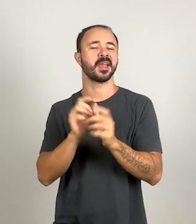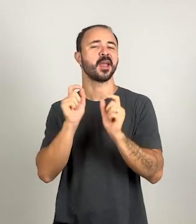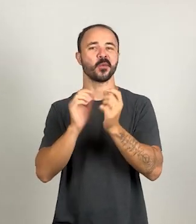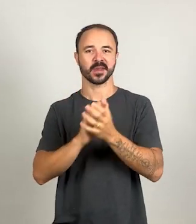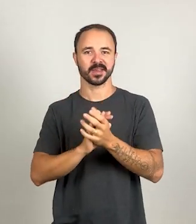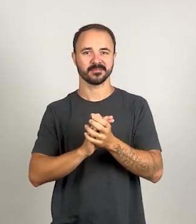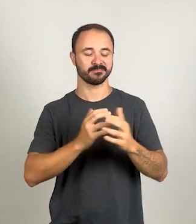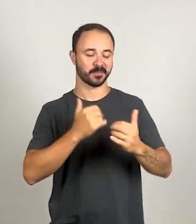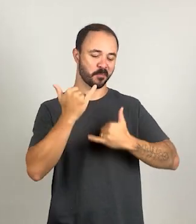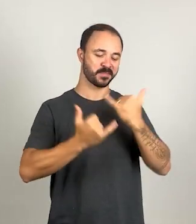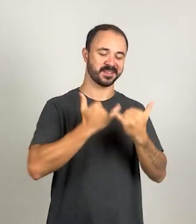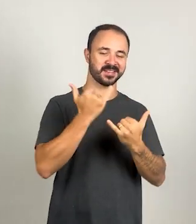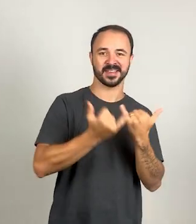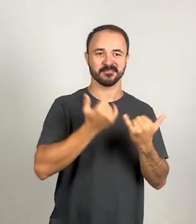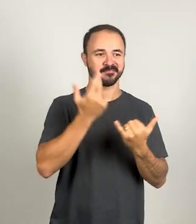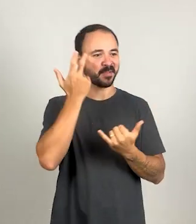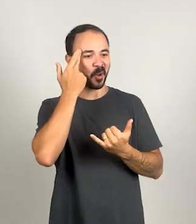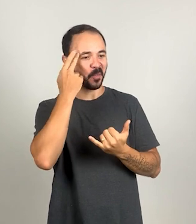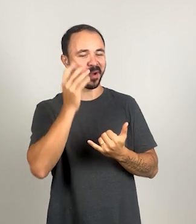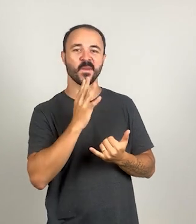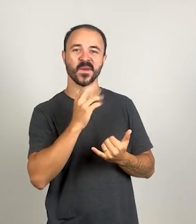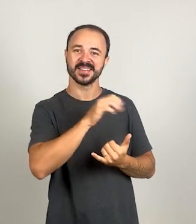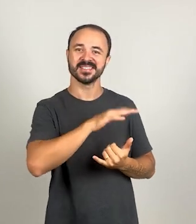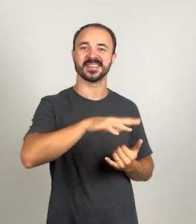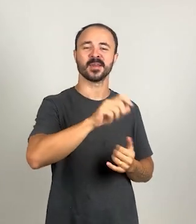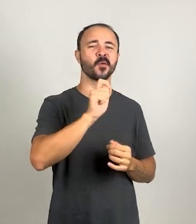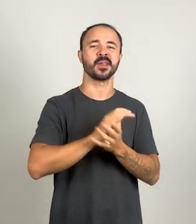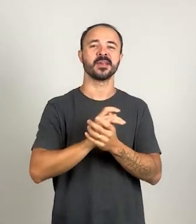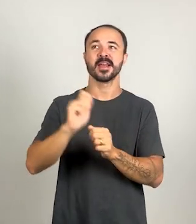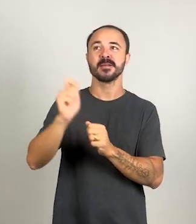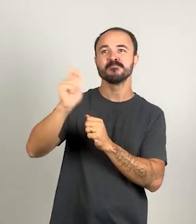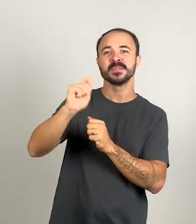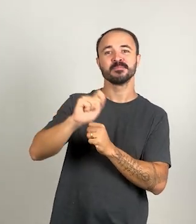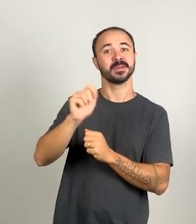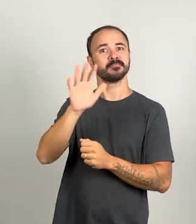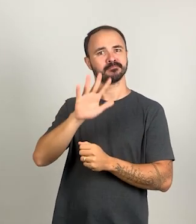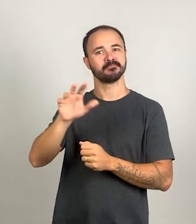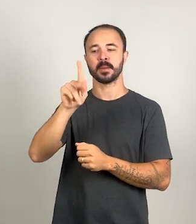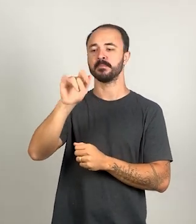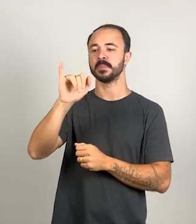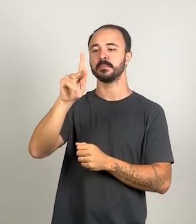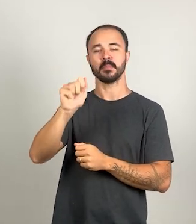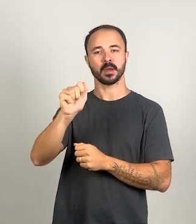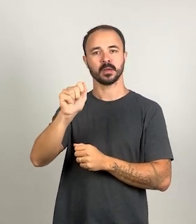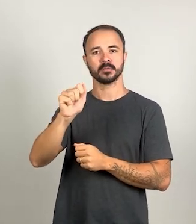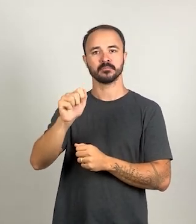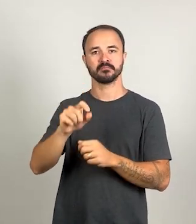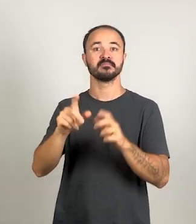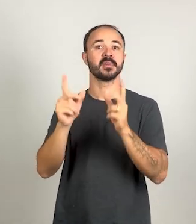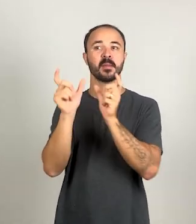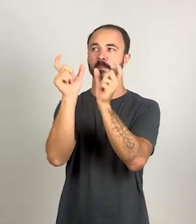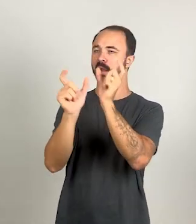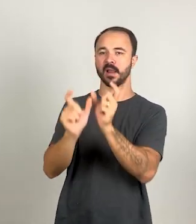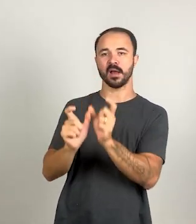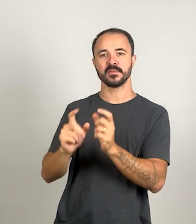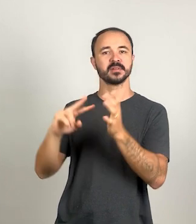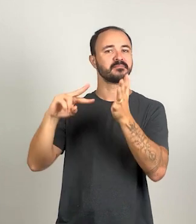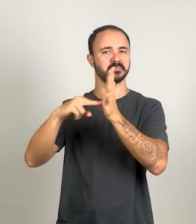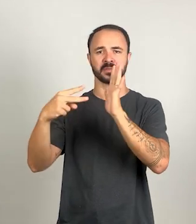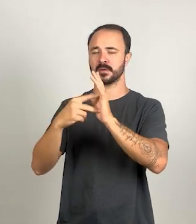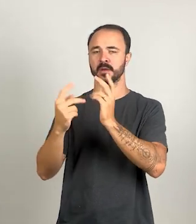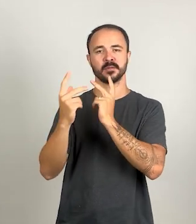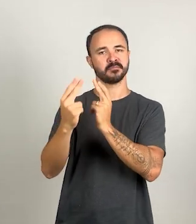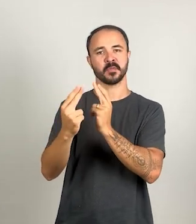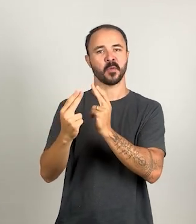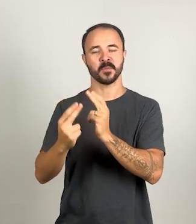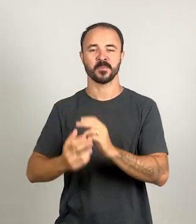brinquedo muito comum aqui na nossa região a pipa e por falar em diferenças